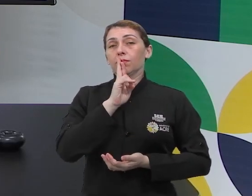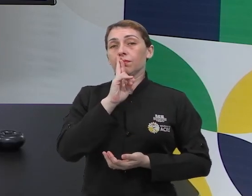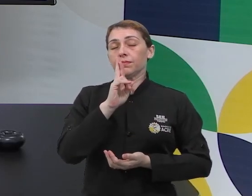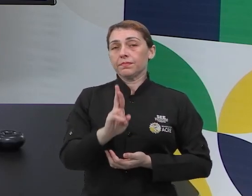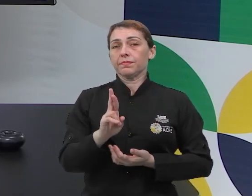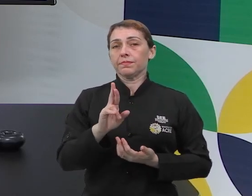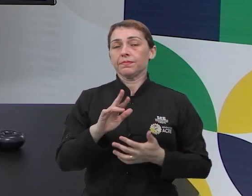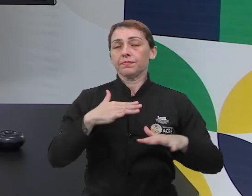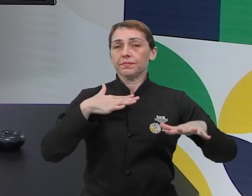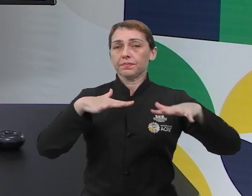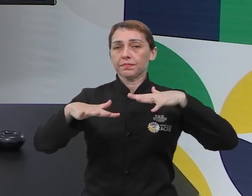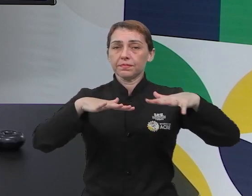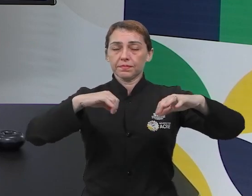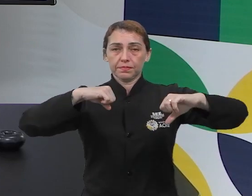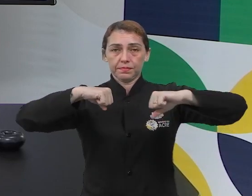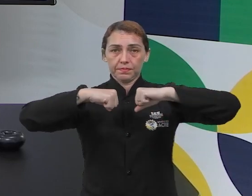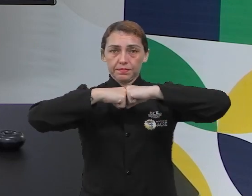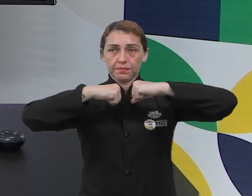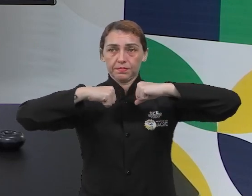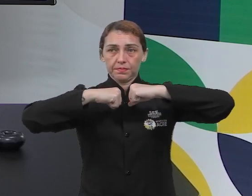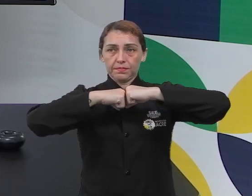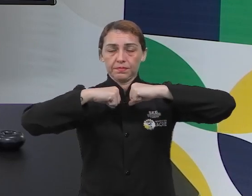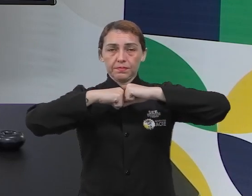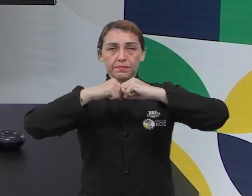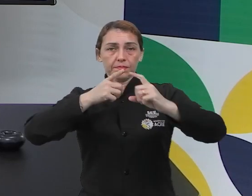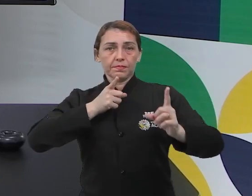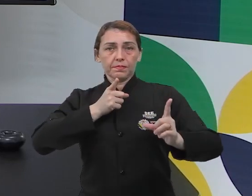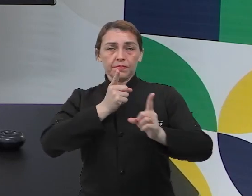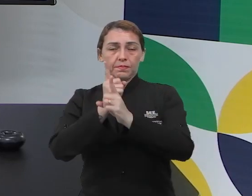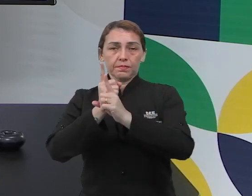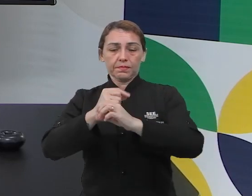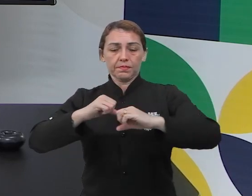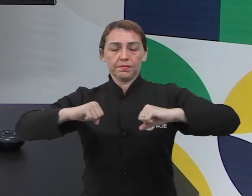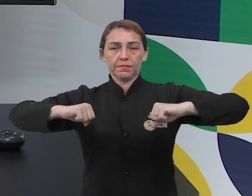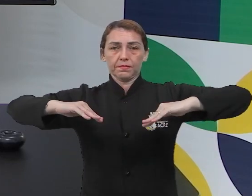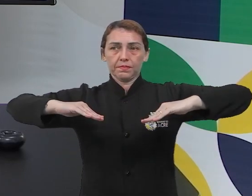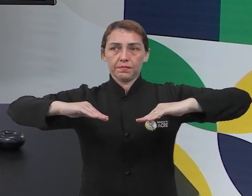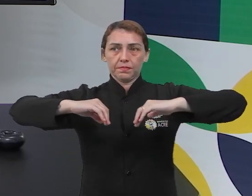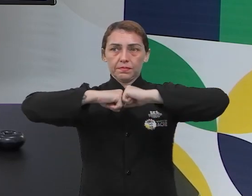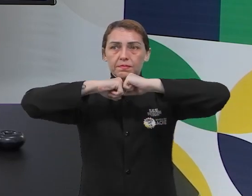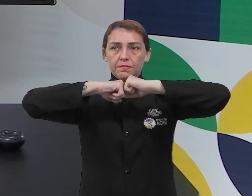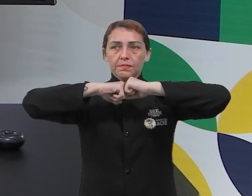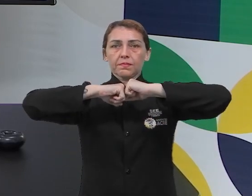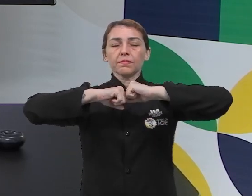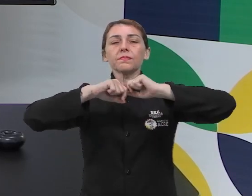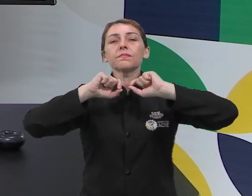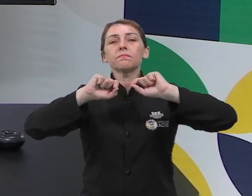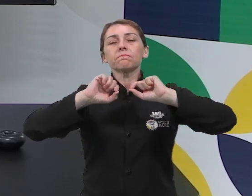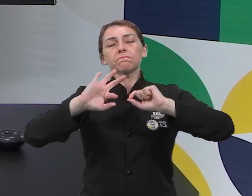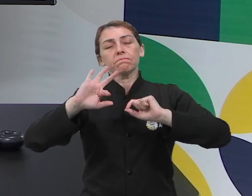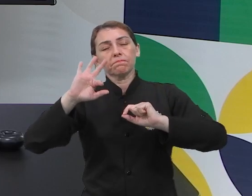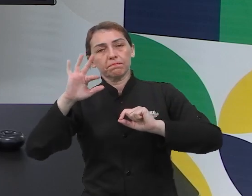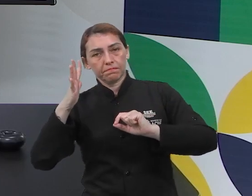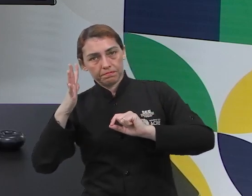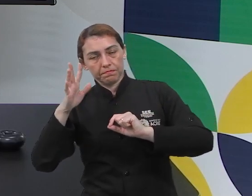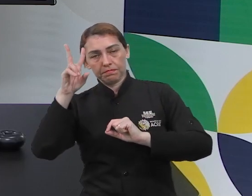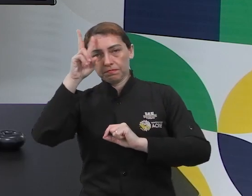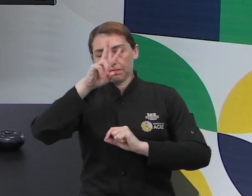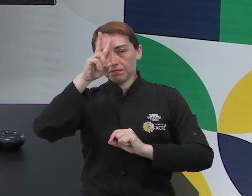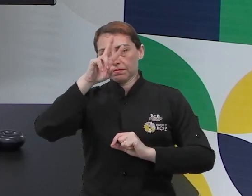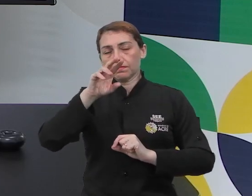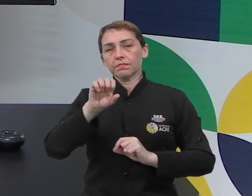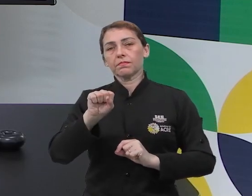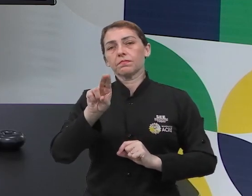do movimento de placas tectônicas, do encontro dessas placas tectônicas e da subducção que acontece. Só relembrando o que é